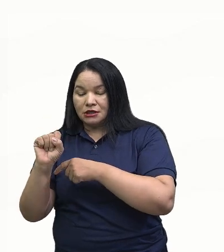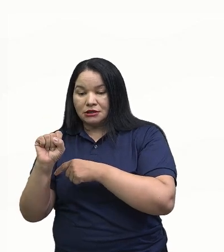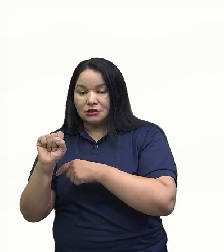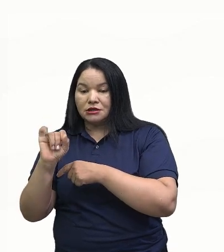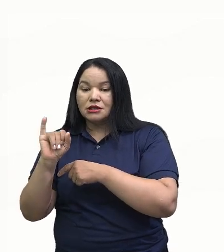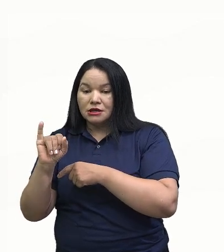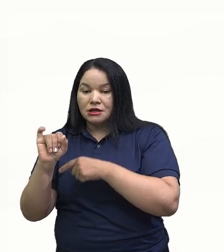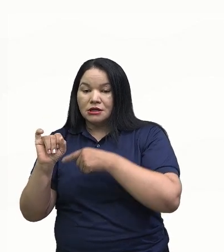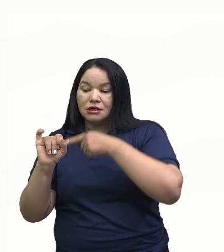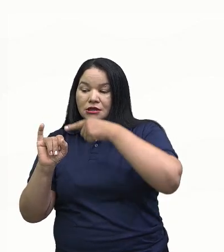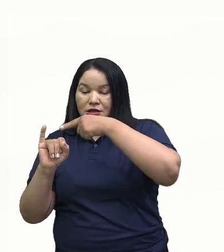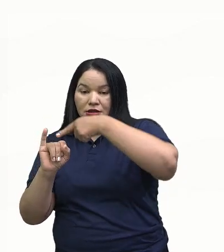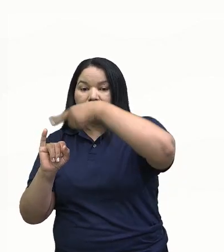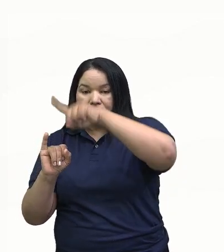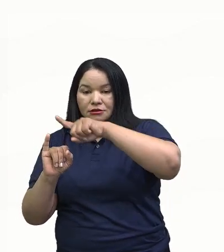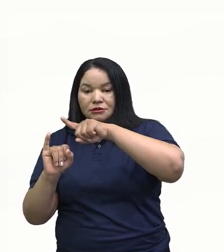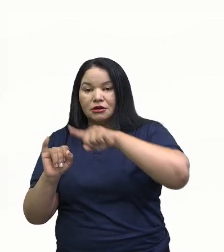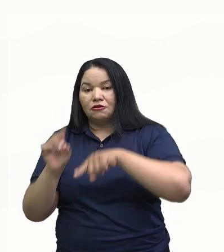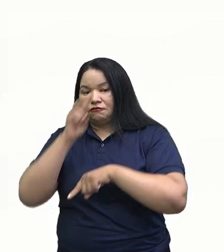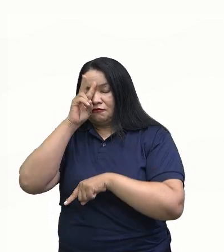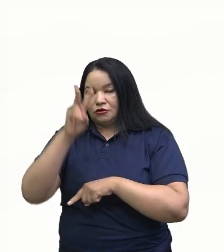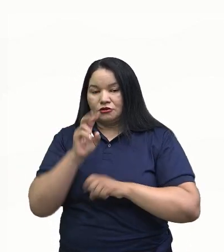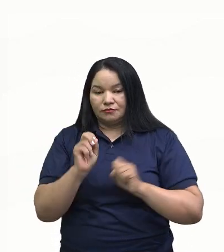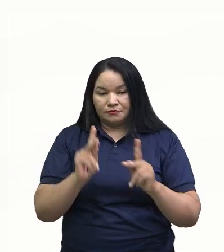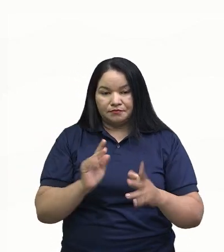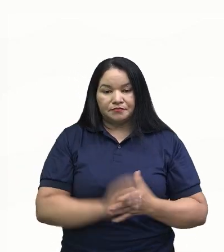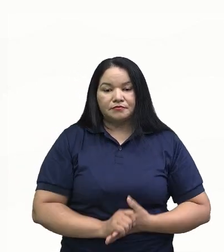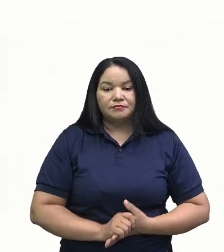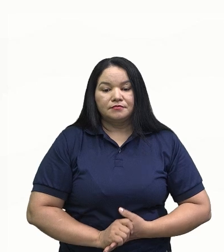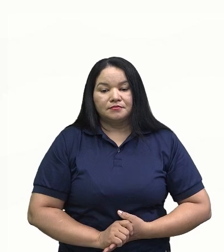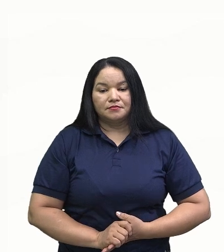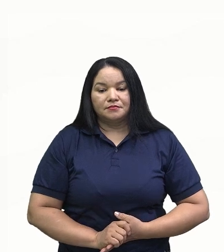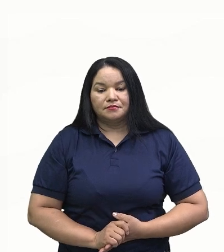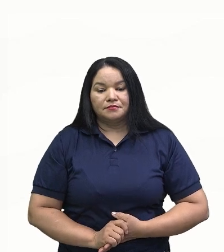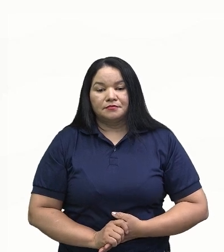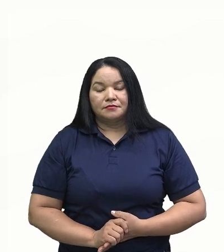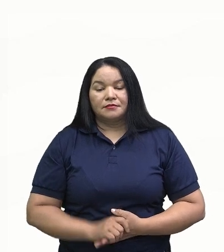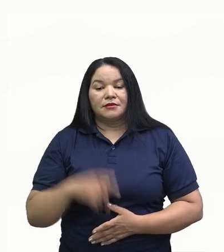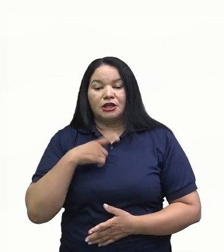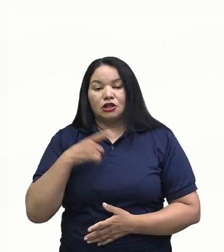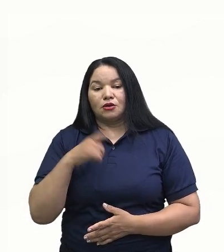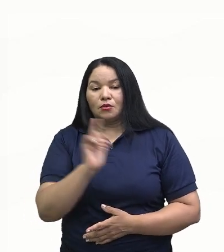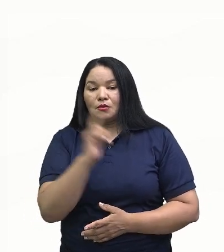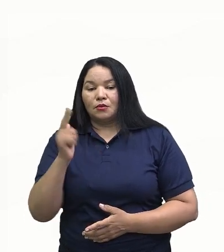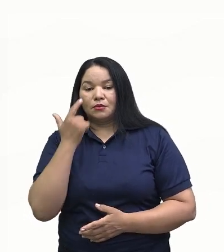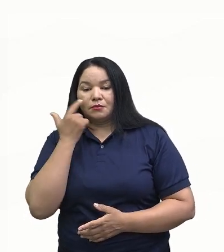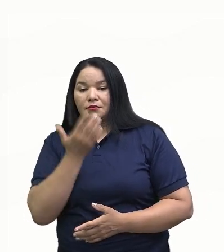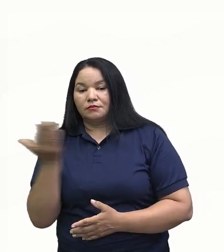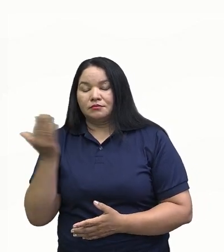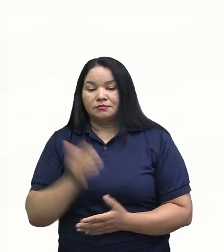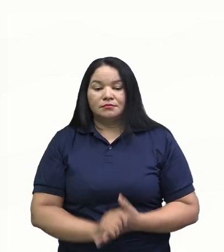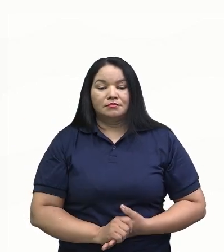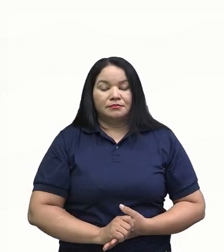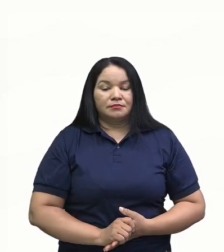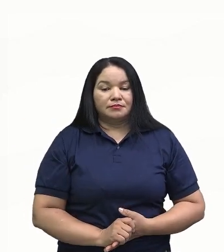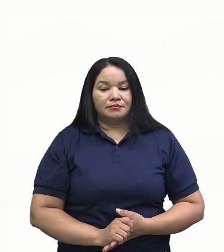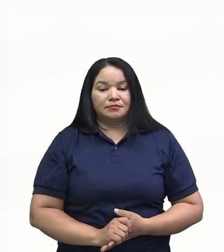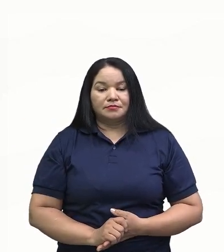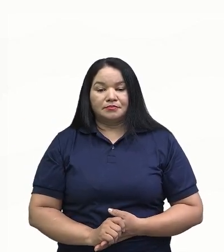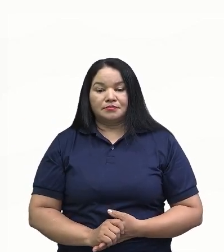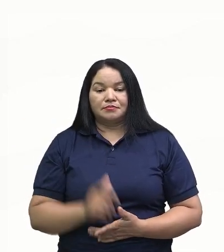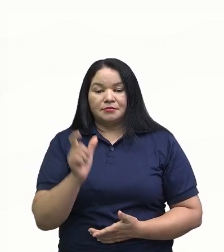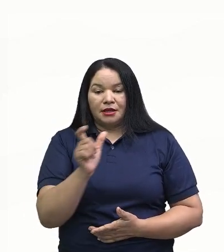a sílaba mais forte. Ok? E aí nós temos também agora a